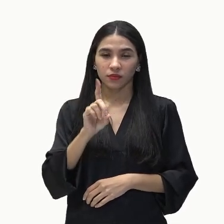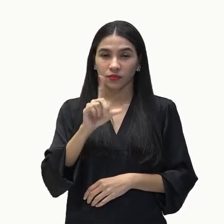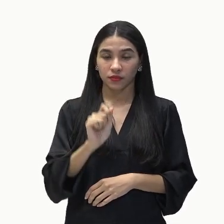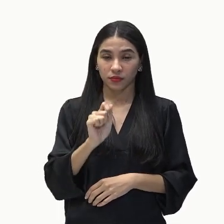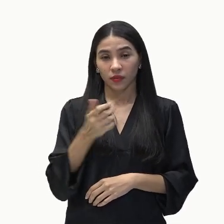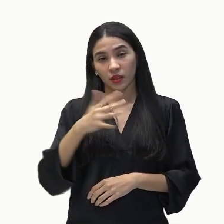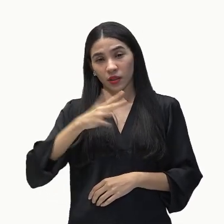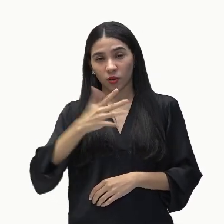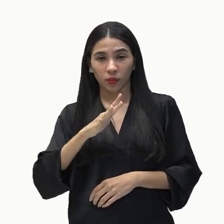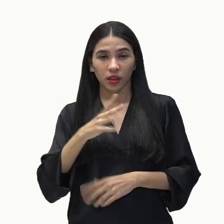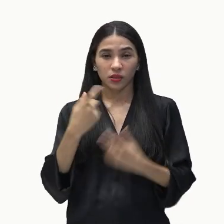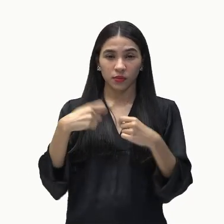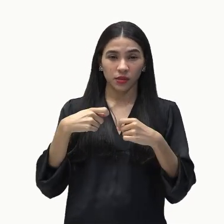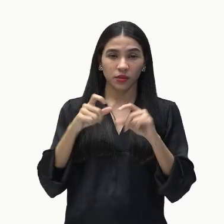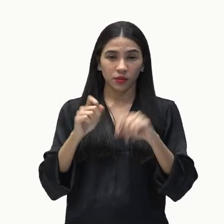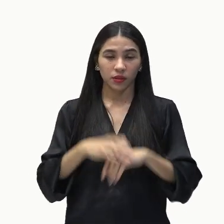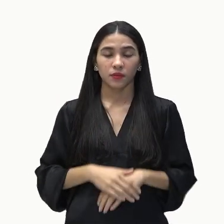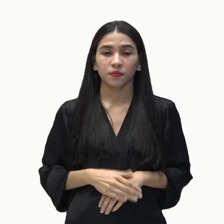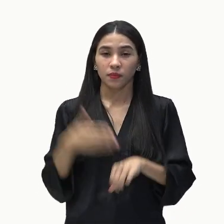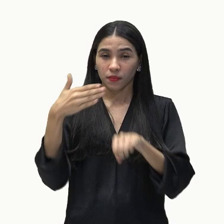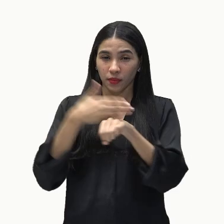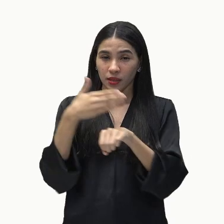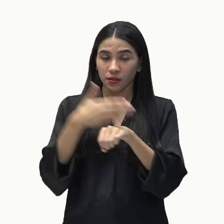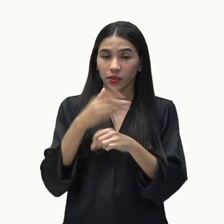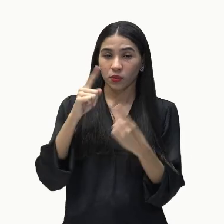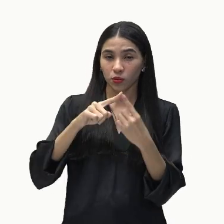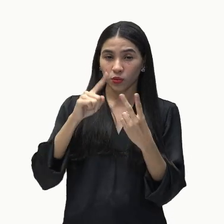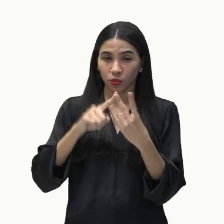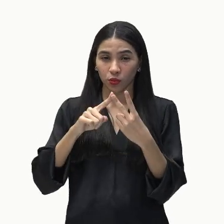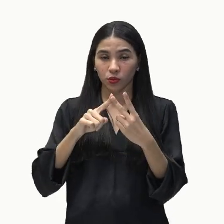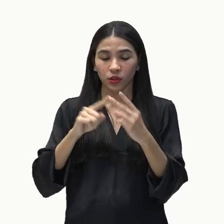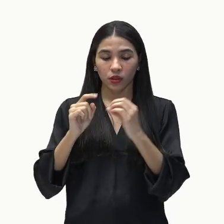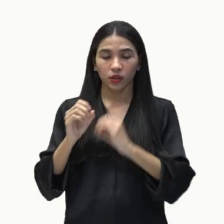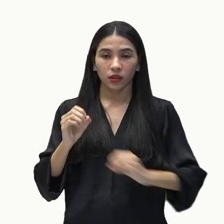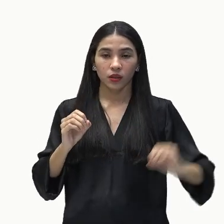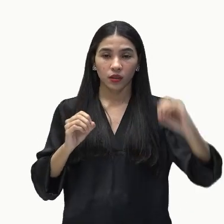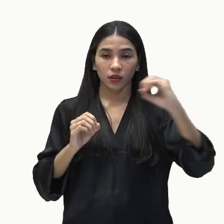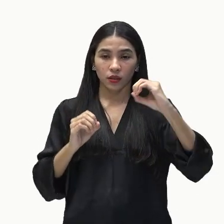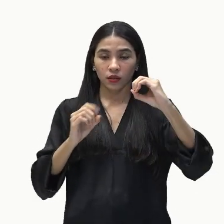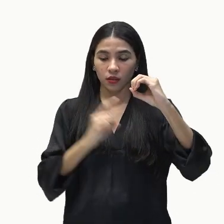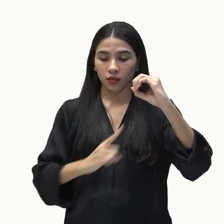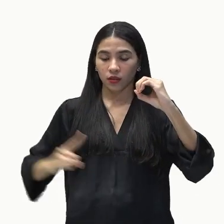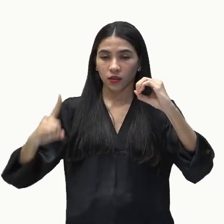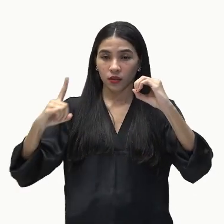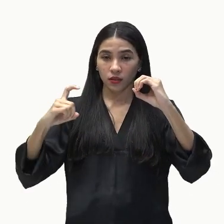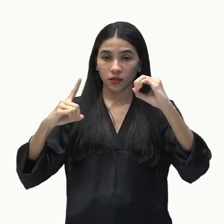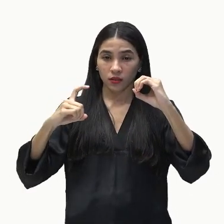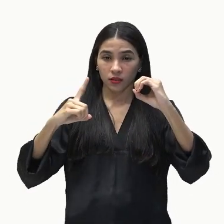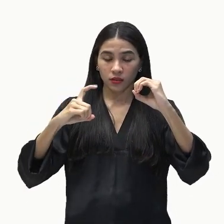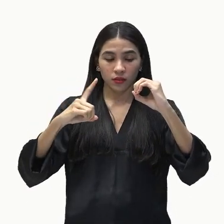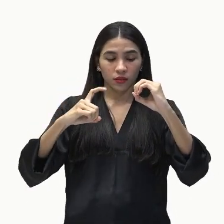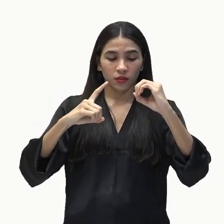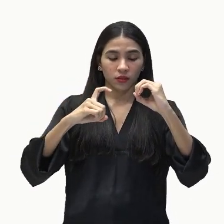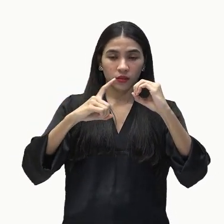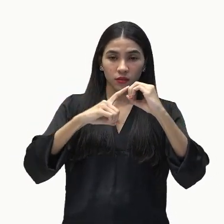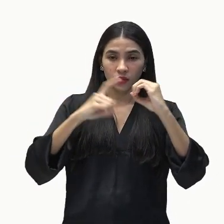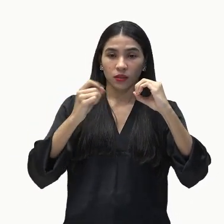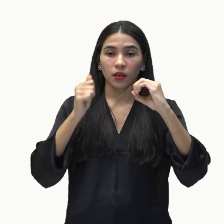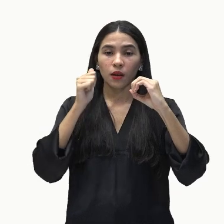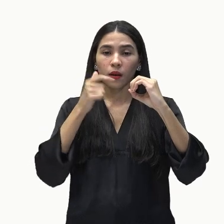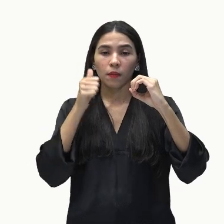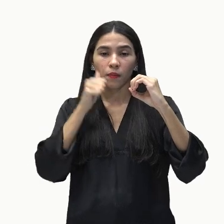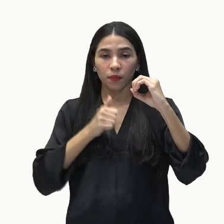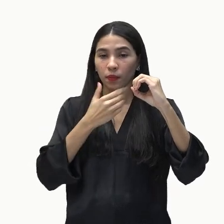necessita da participação de dois indivíduos. Um dele vai gerar o gameta masculino e o outro